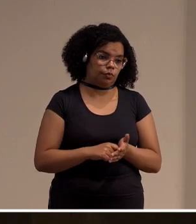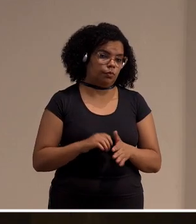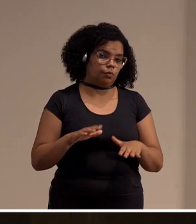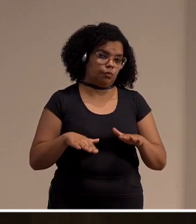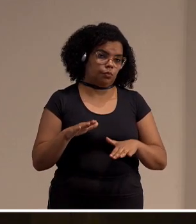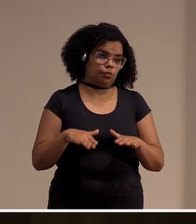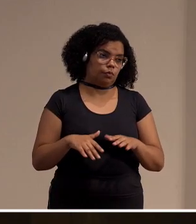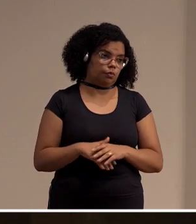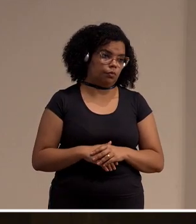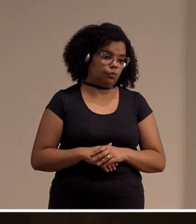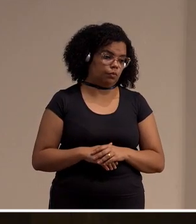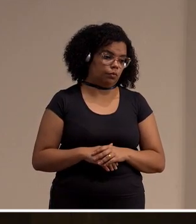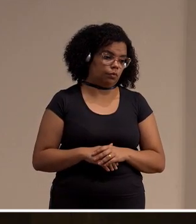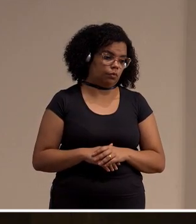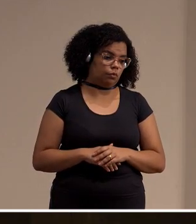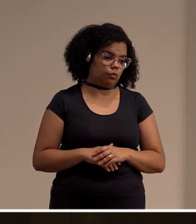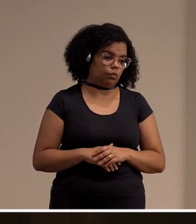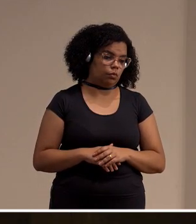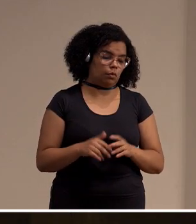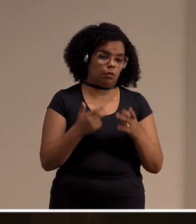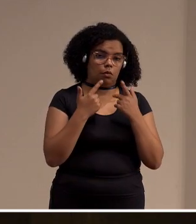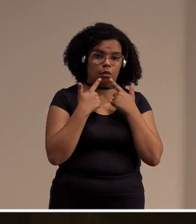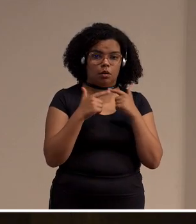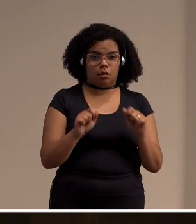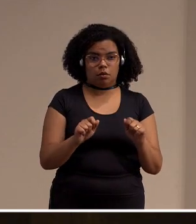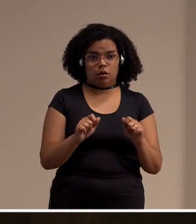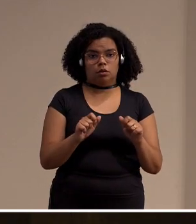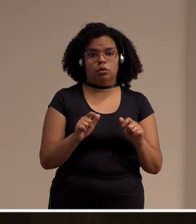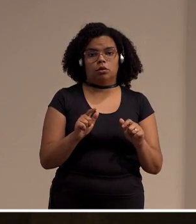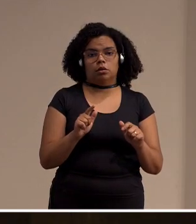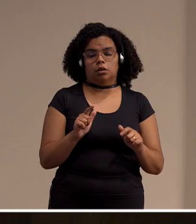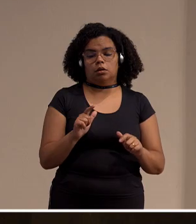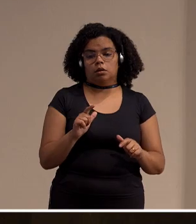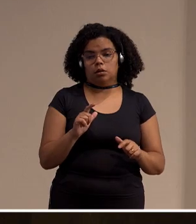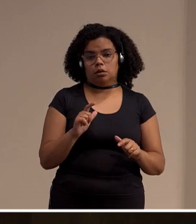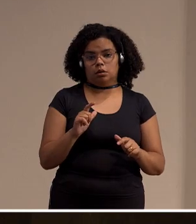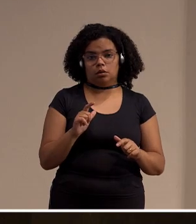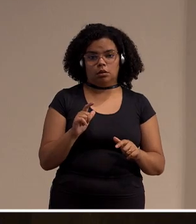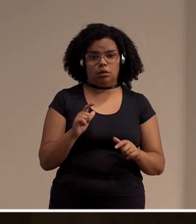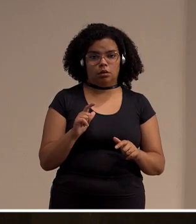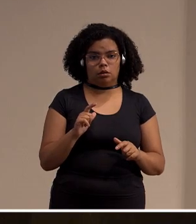propio lenguaje en que el capitalismo usa para se estetizar a sí mismo.